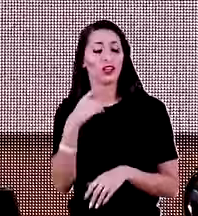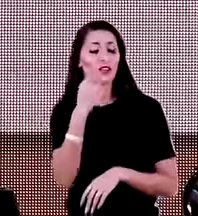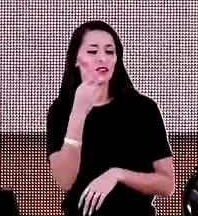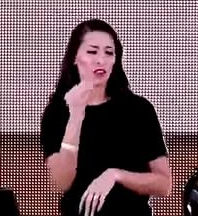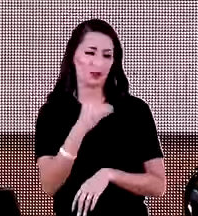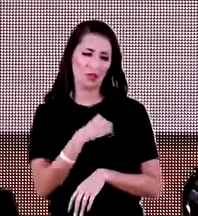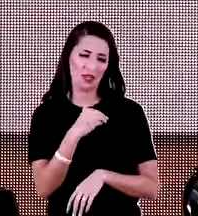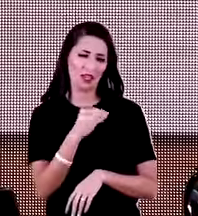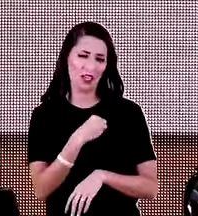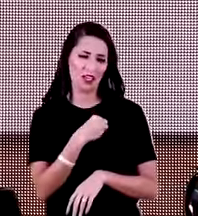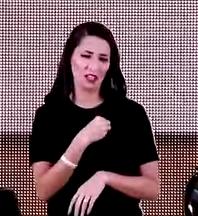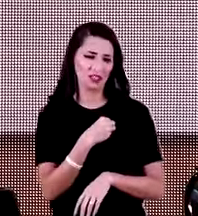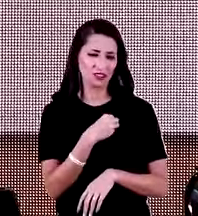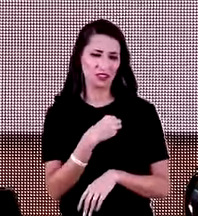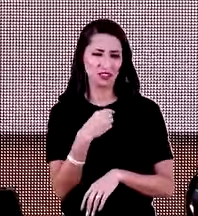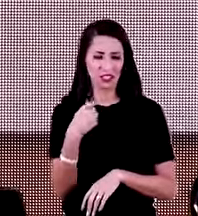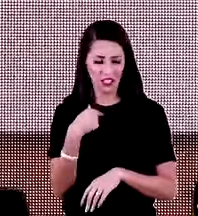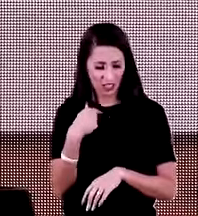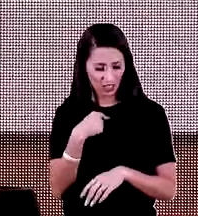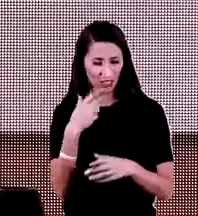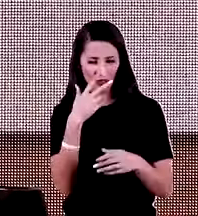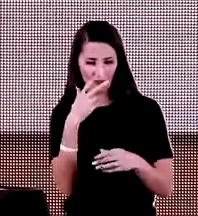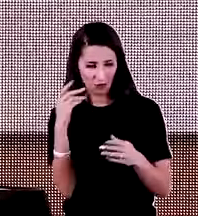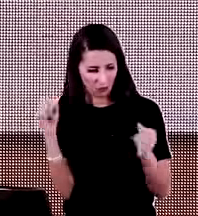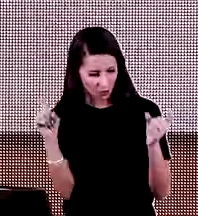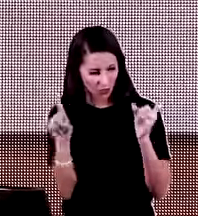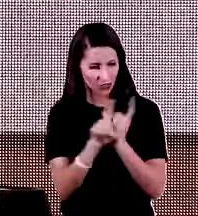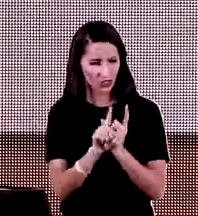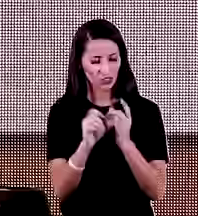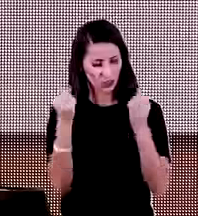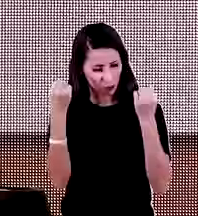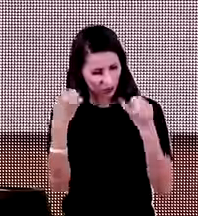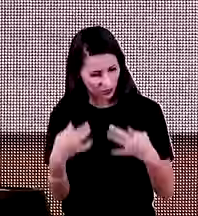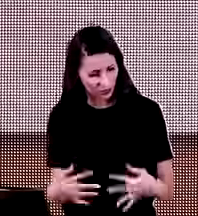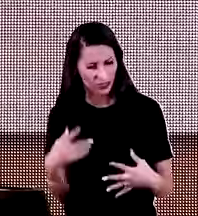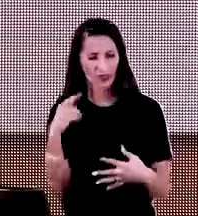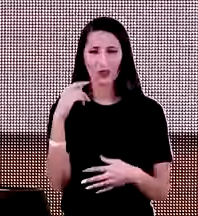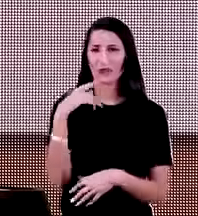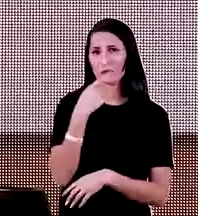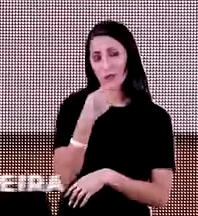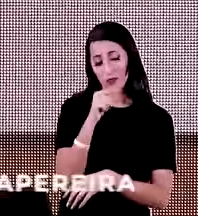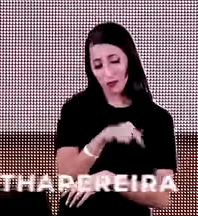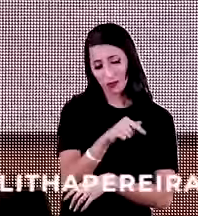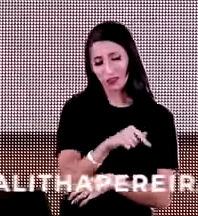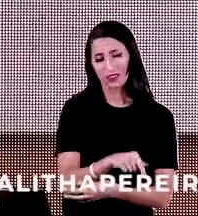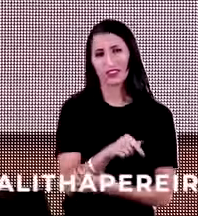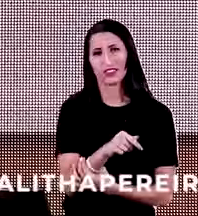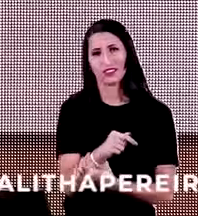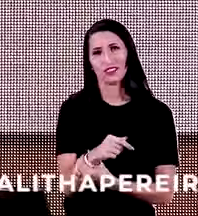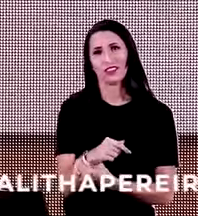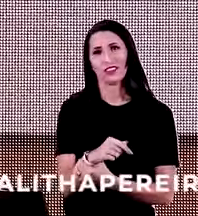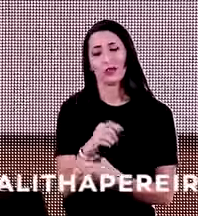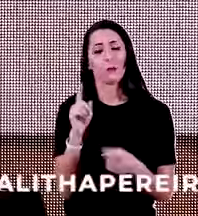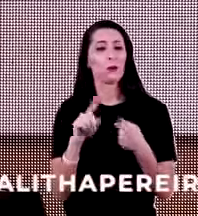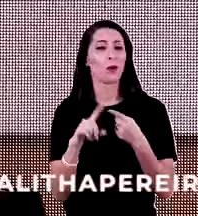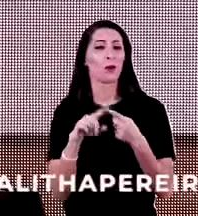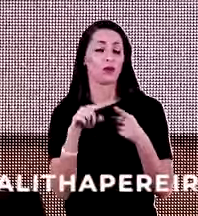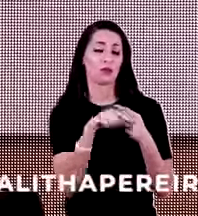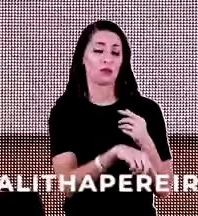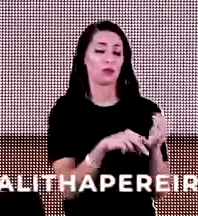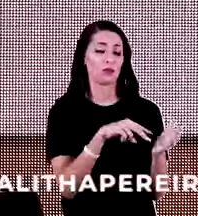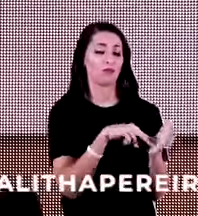estar no fundo do poço. Ah, coisa tem aí, não é? Mas o terceiro é o quê? É o amigo de